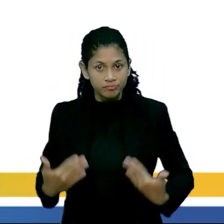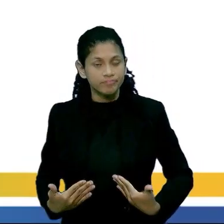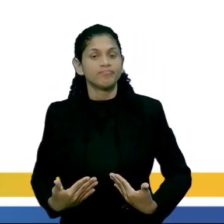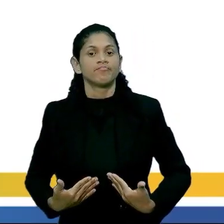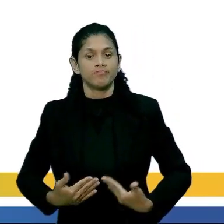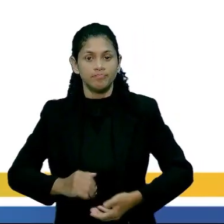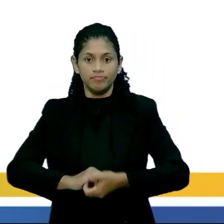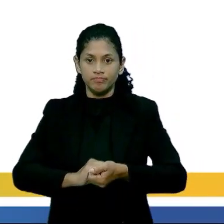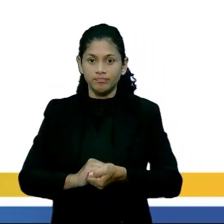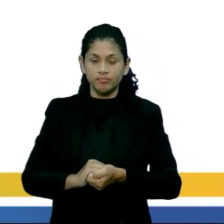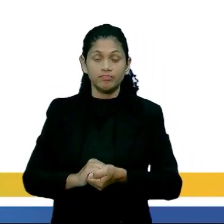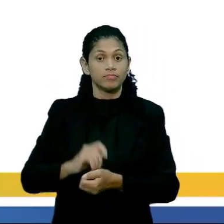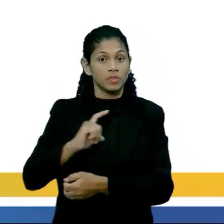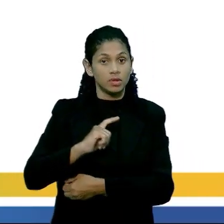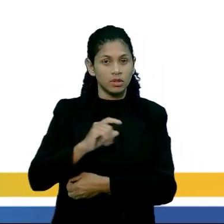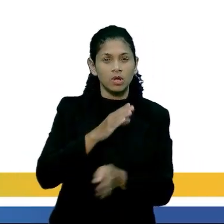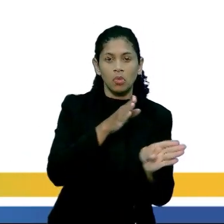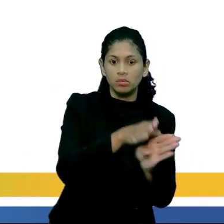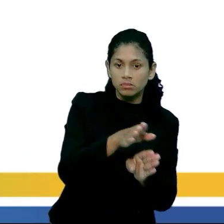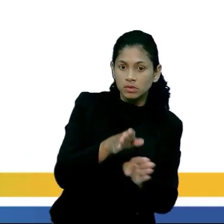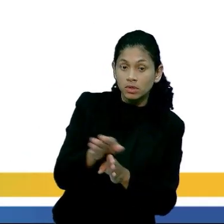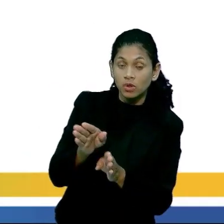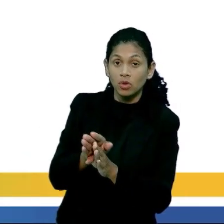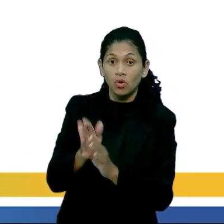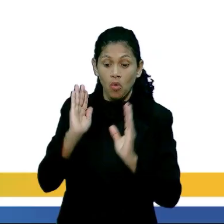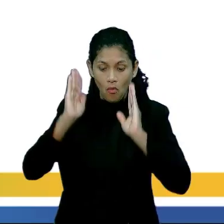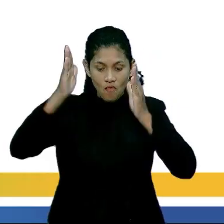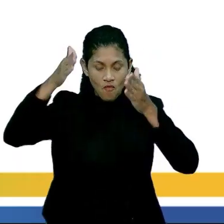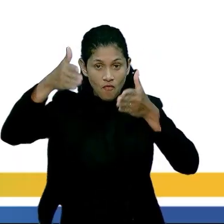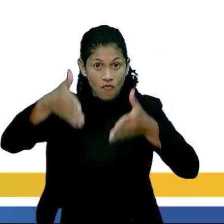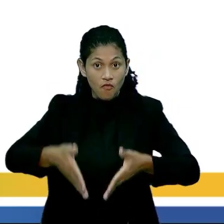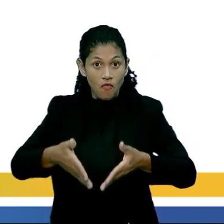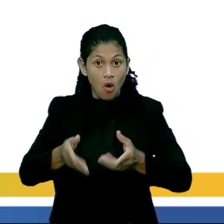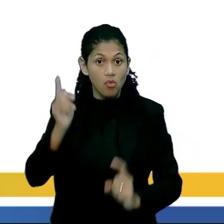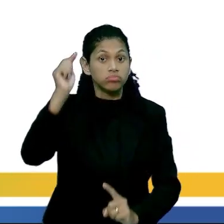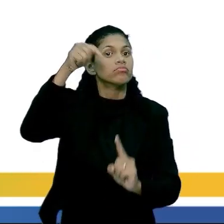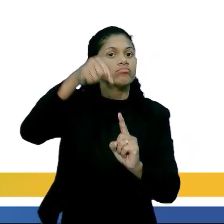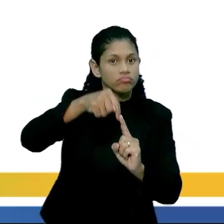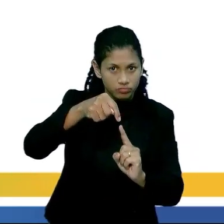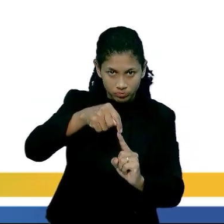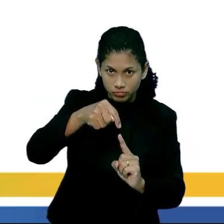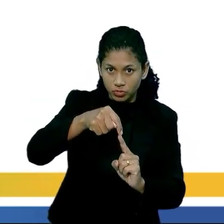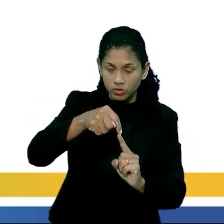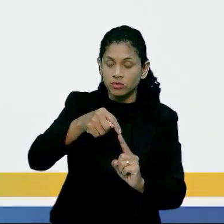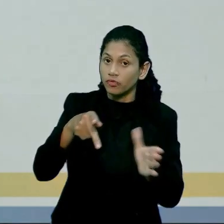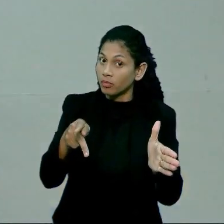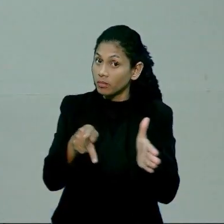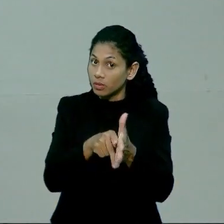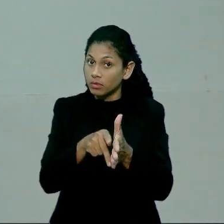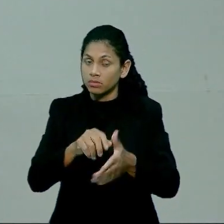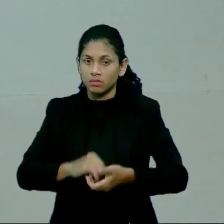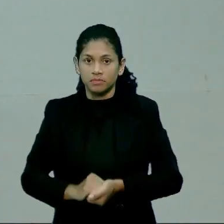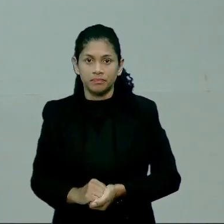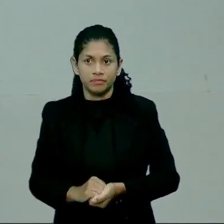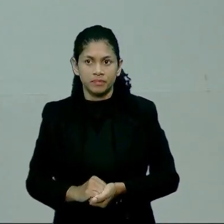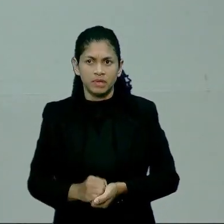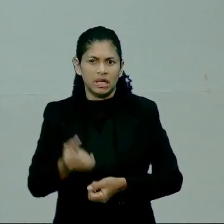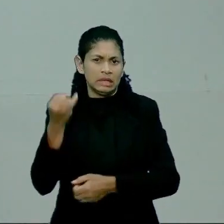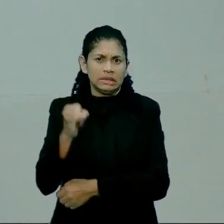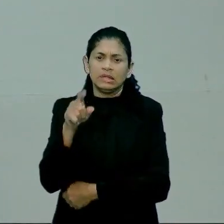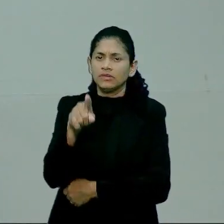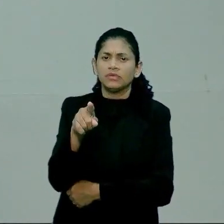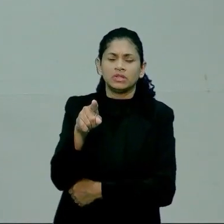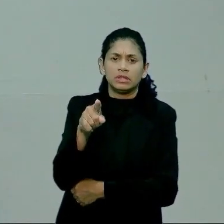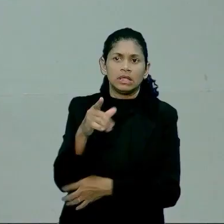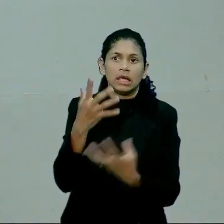da especificidade é ter um direcionamento do exercício voltado para o seu objetivo. Não adianta você querer, não adianta você querer